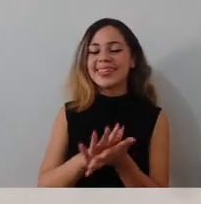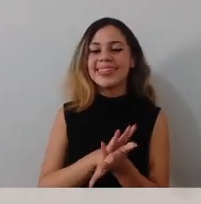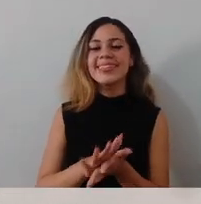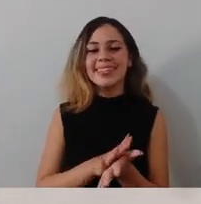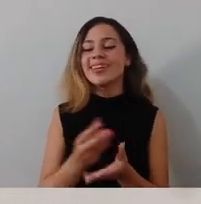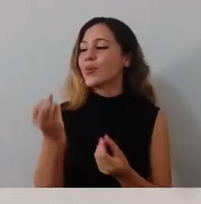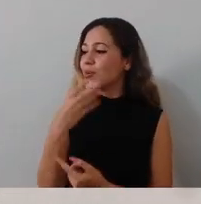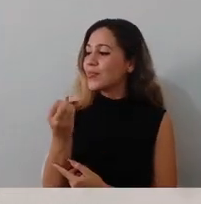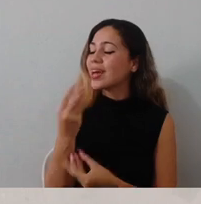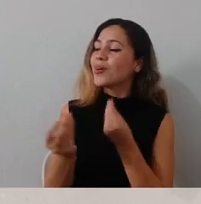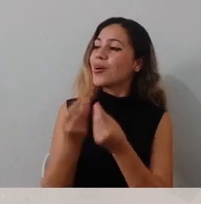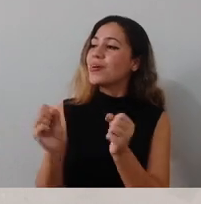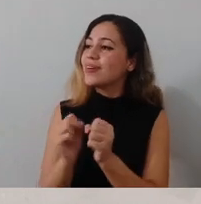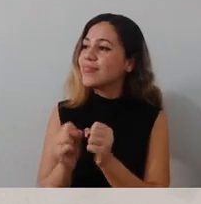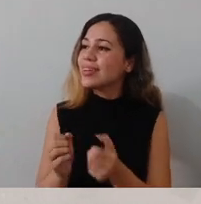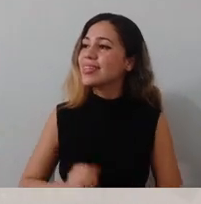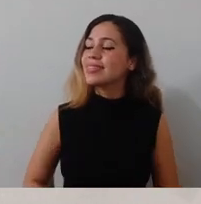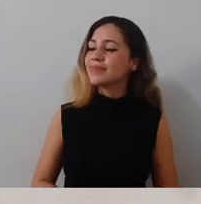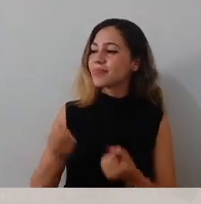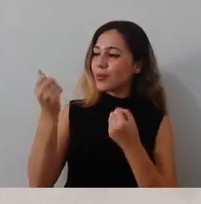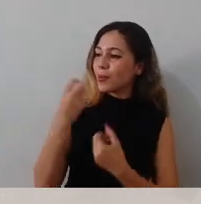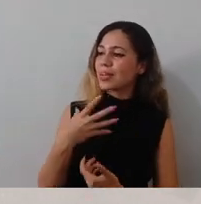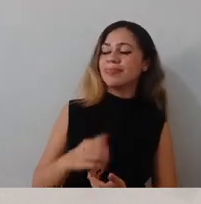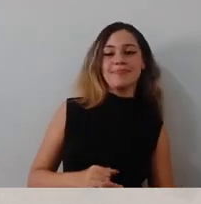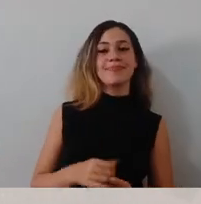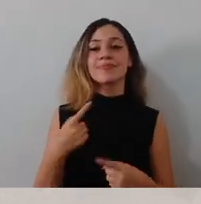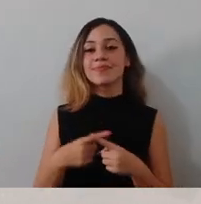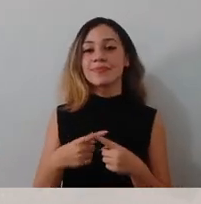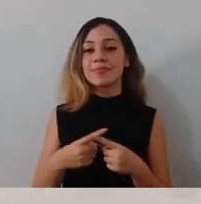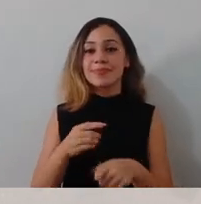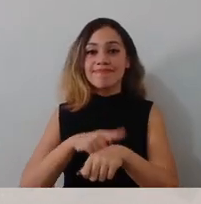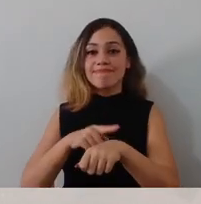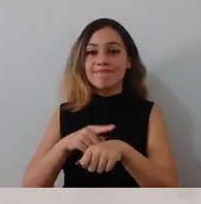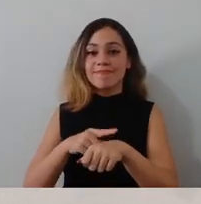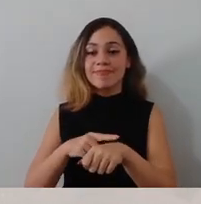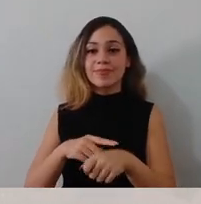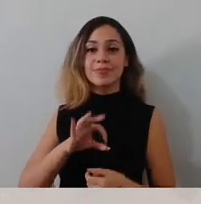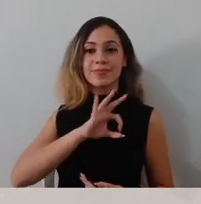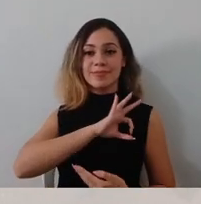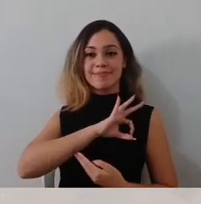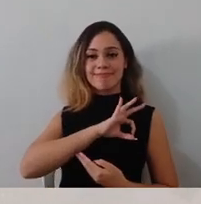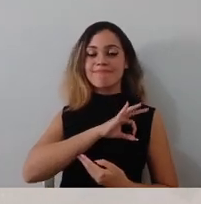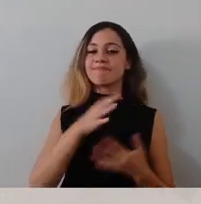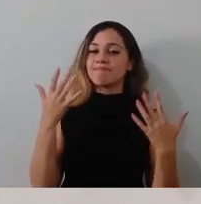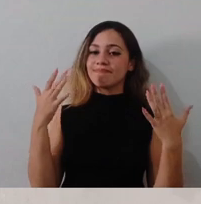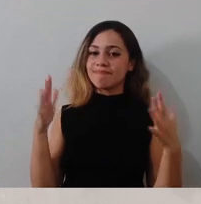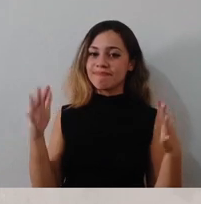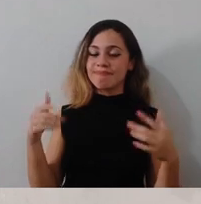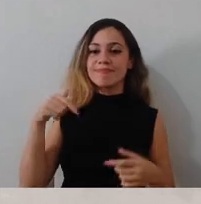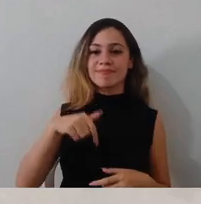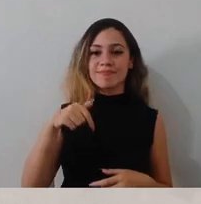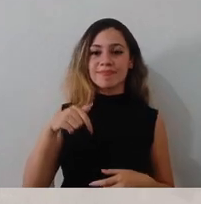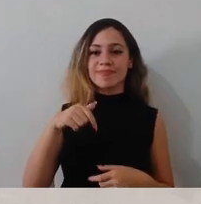pra gente. Ah, vamos contar. Fala para mim da comenda. Tem que ser otimizado que está quase Tá bom, terminando. Chiquinha Gonzaga.